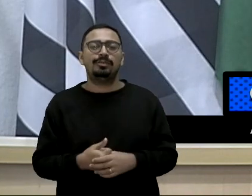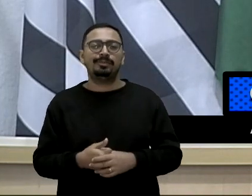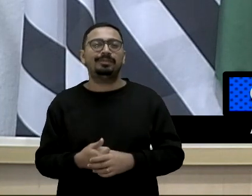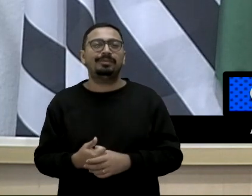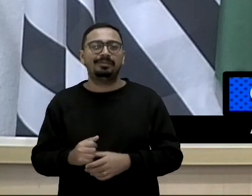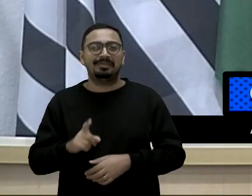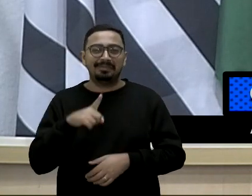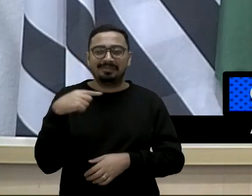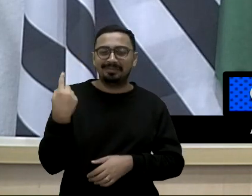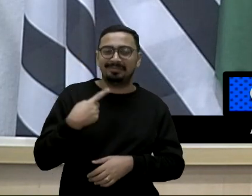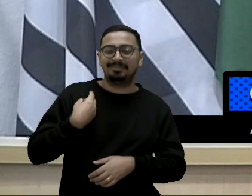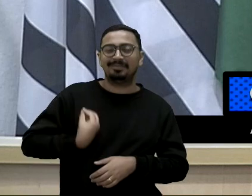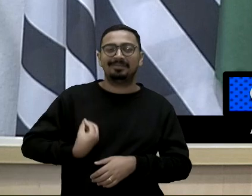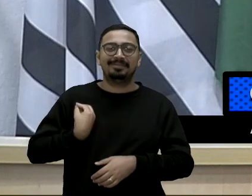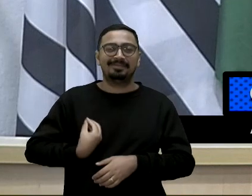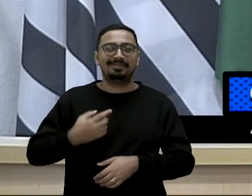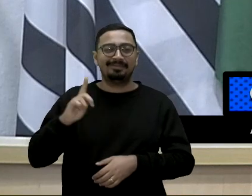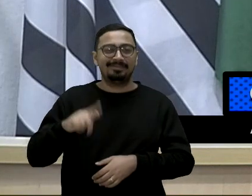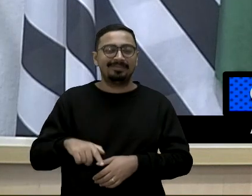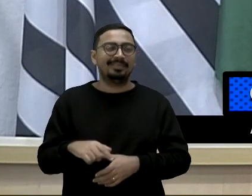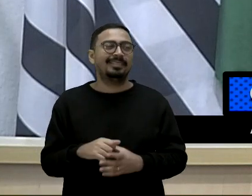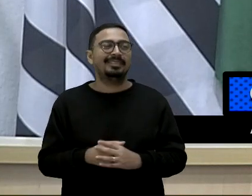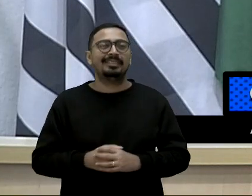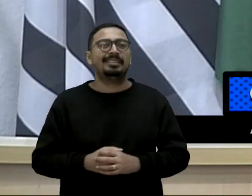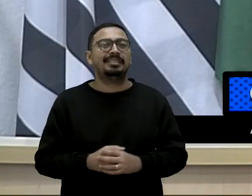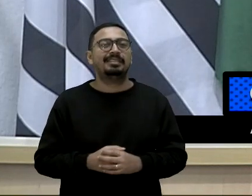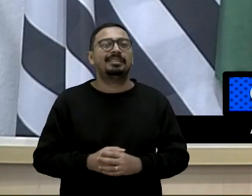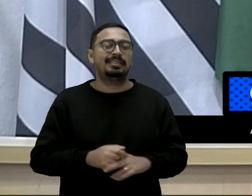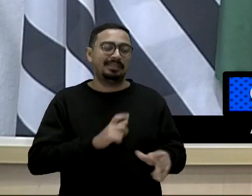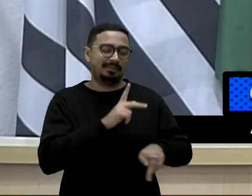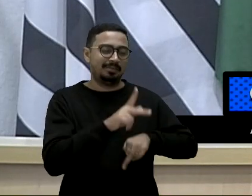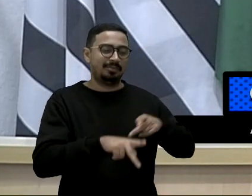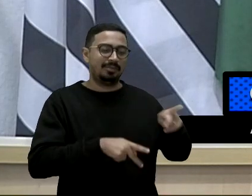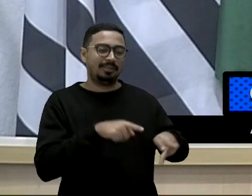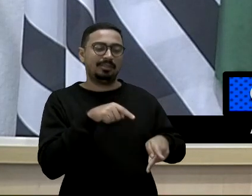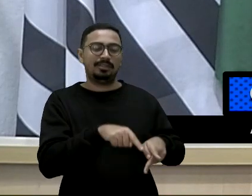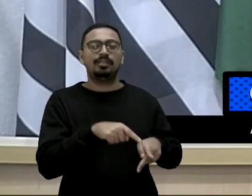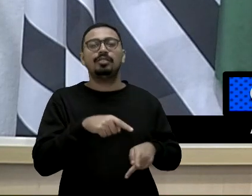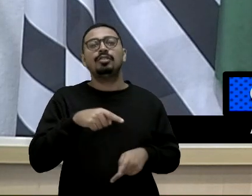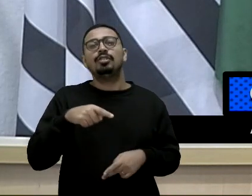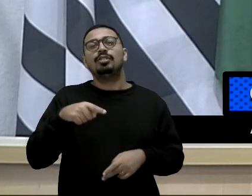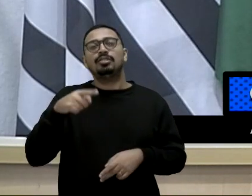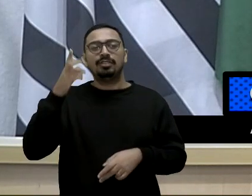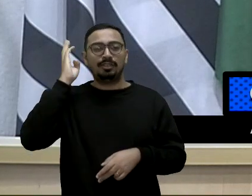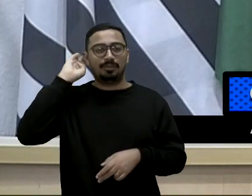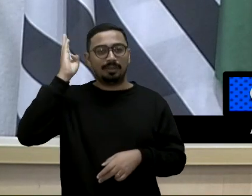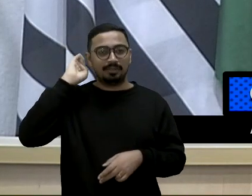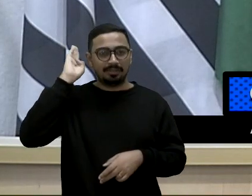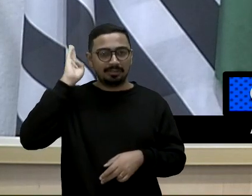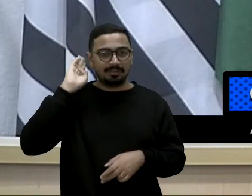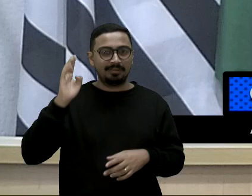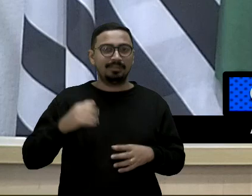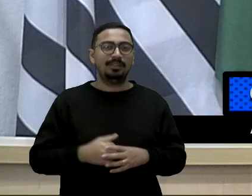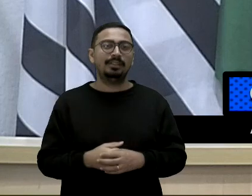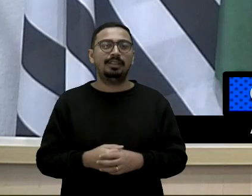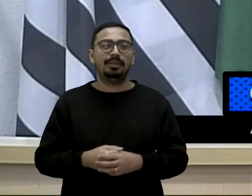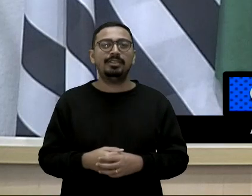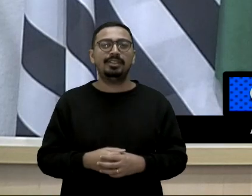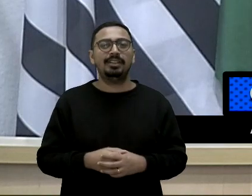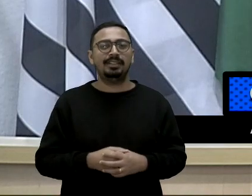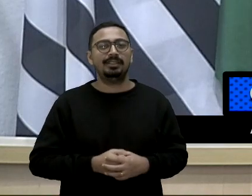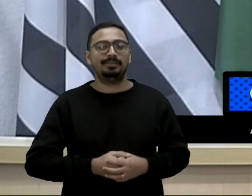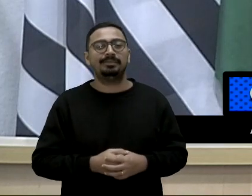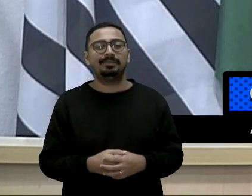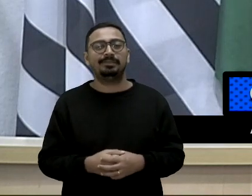estamos aqui pensando para a população taubatiana, para o todo. Então, assim,